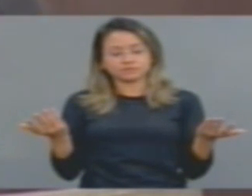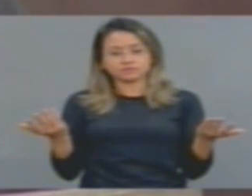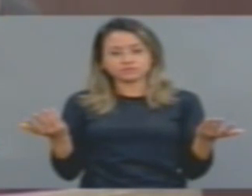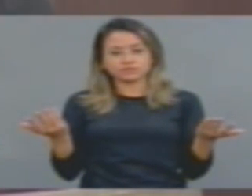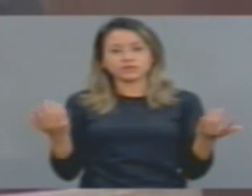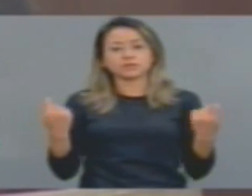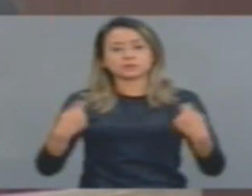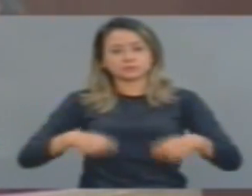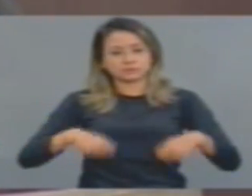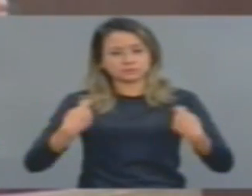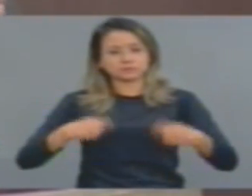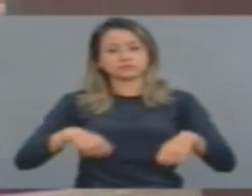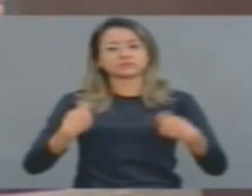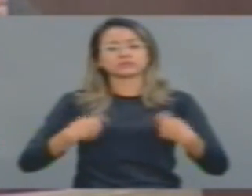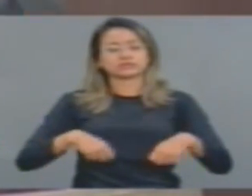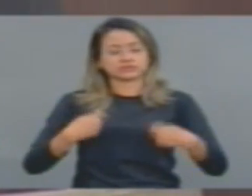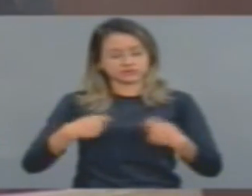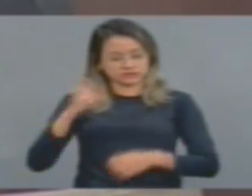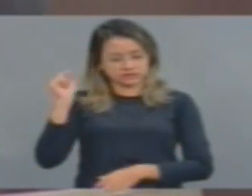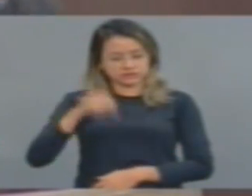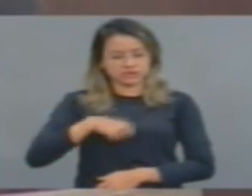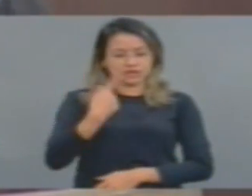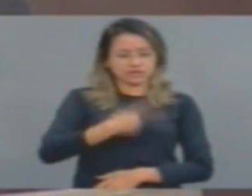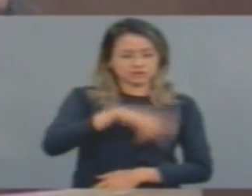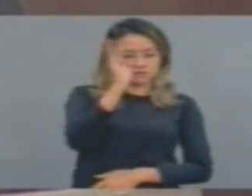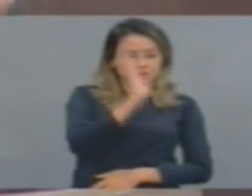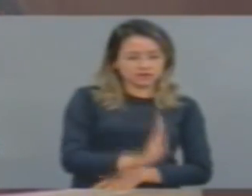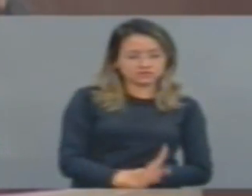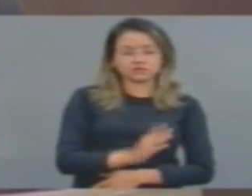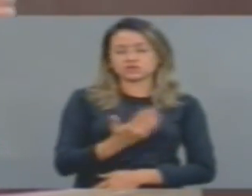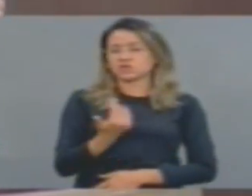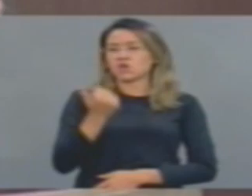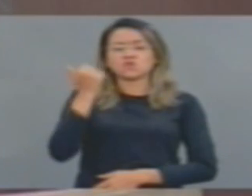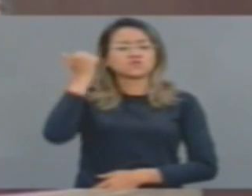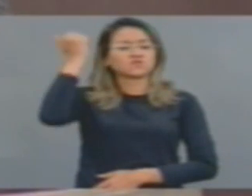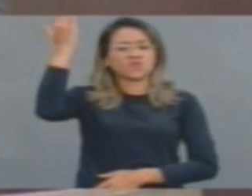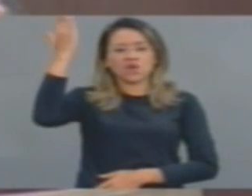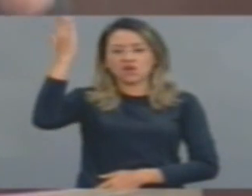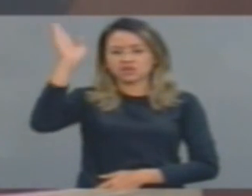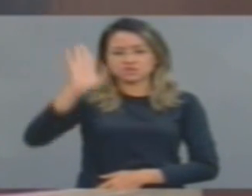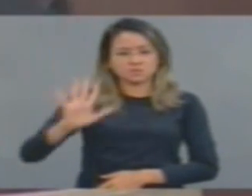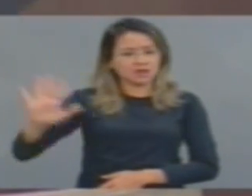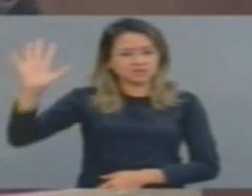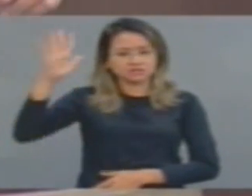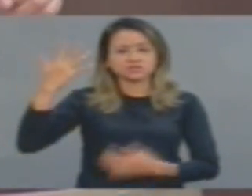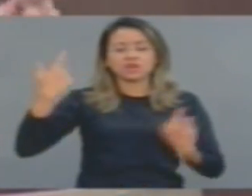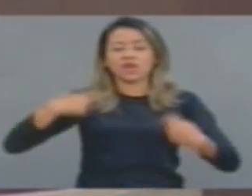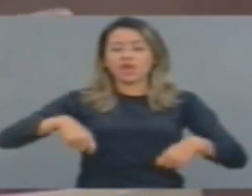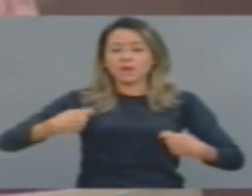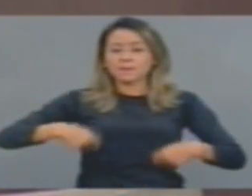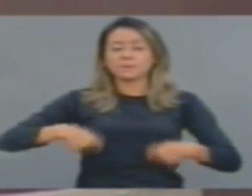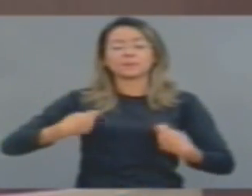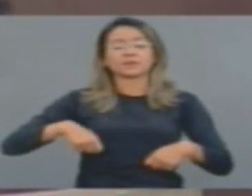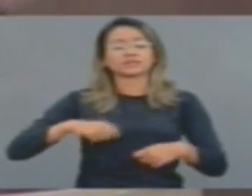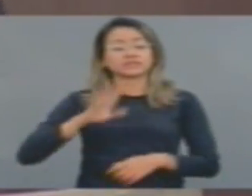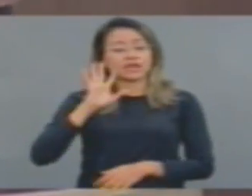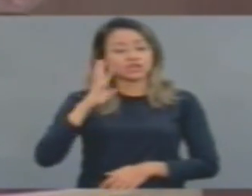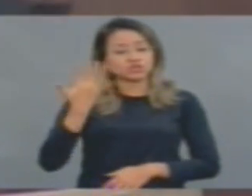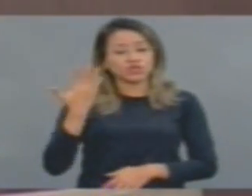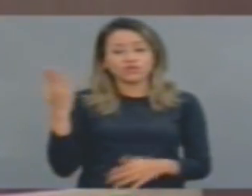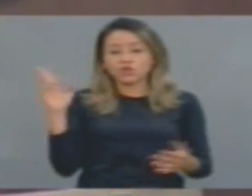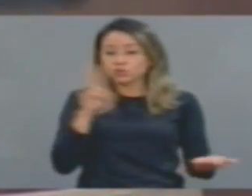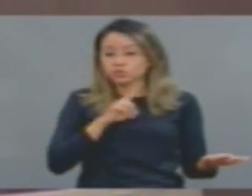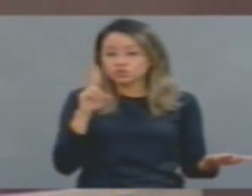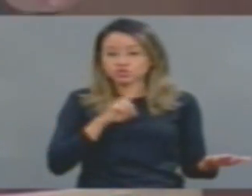nacionais e às instâncias internacionais. É obrigação do meu mandato fazer isso. Mais do que isso, eu já